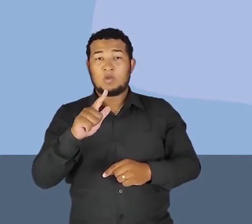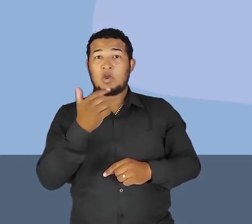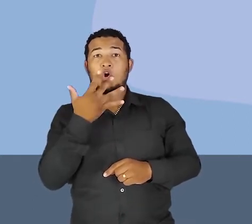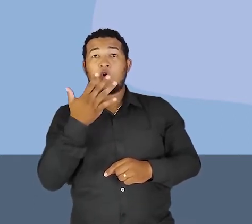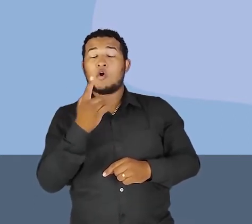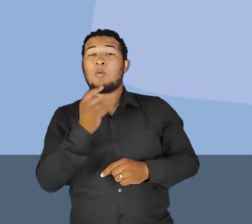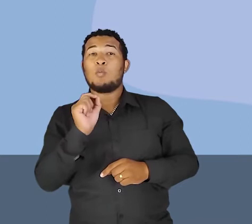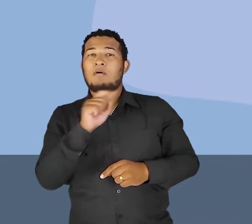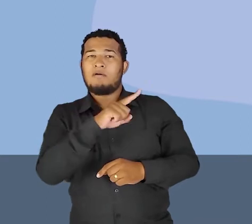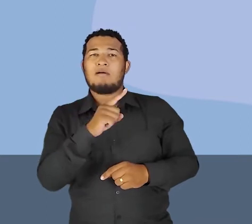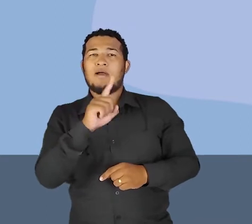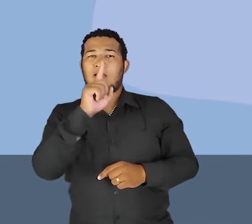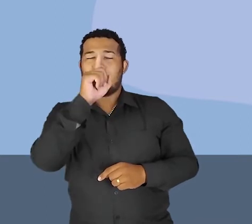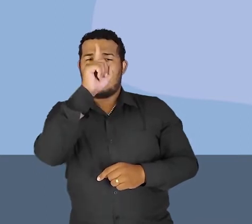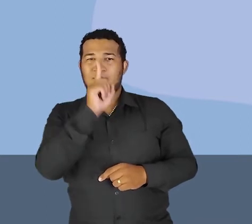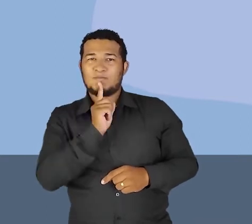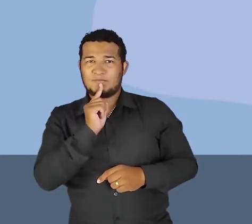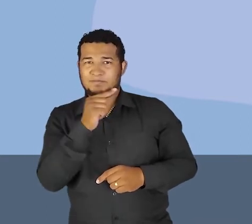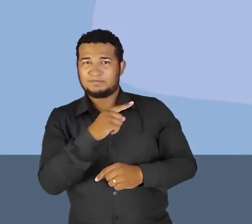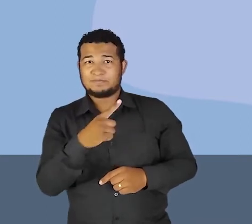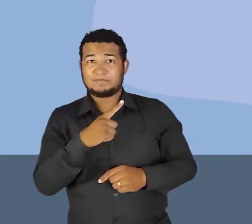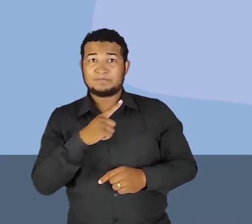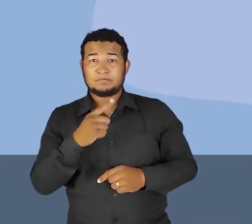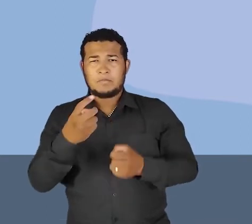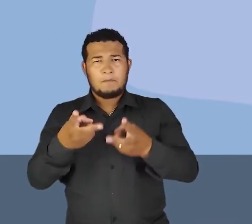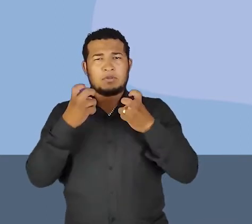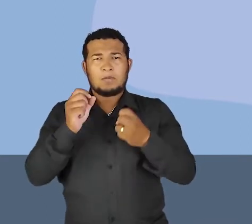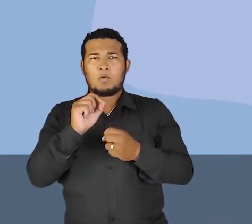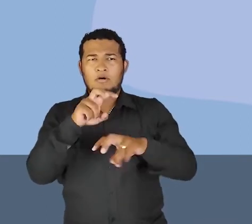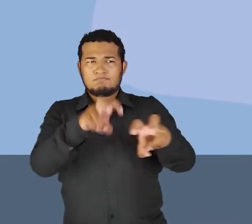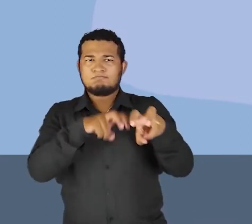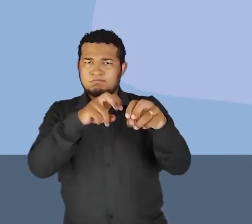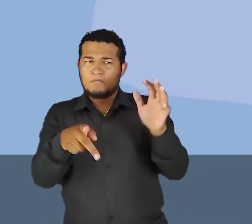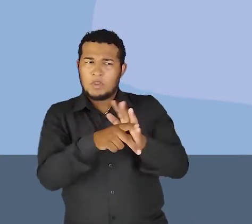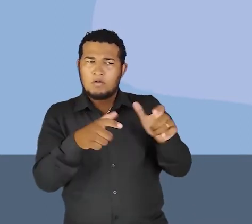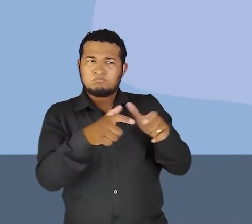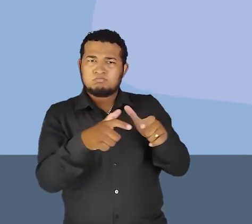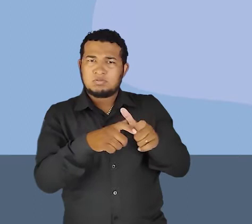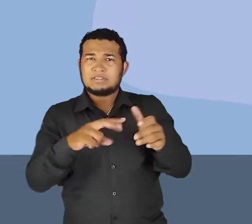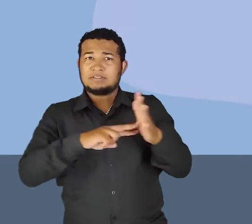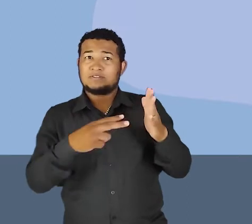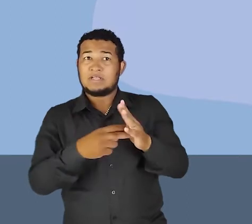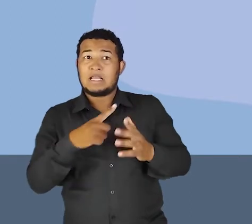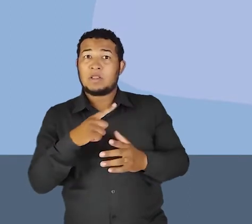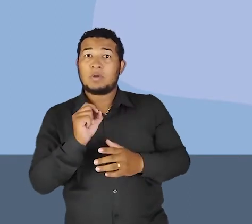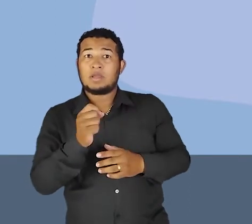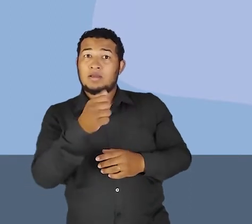da agricultura camponesa. Observe que a agricultura camponesa, ela tem acesso a